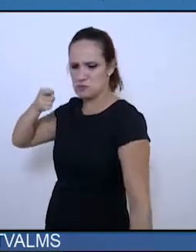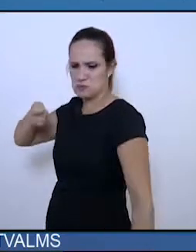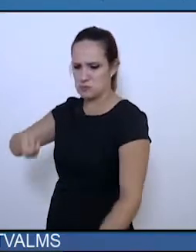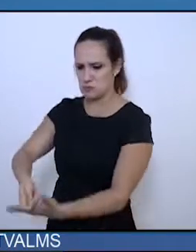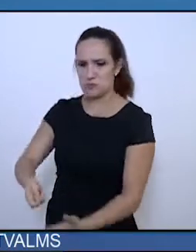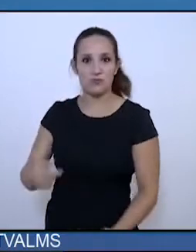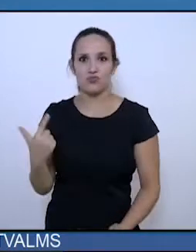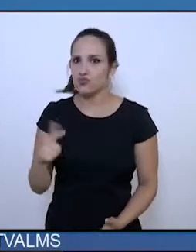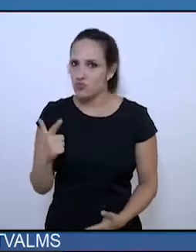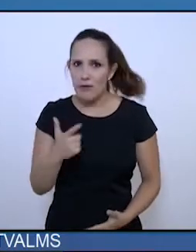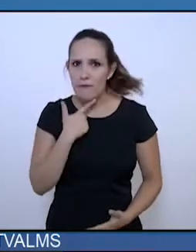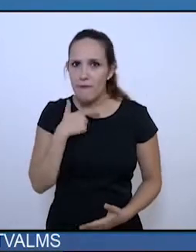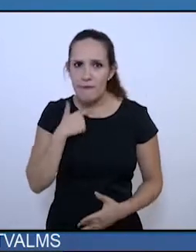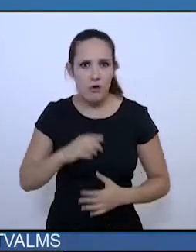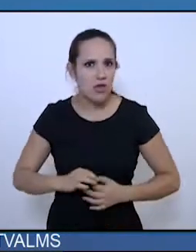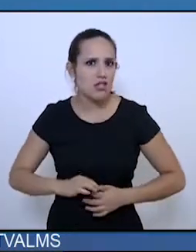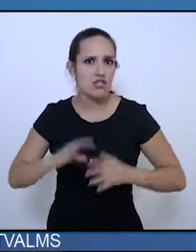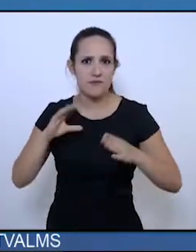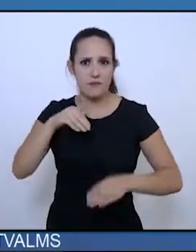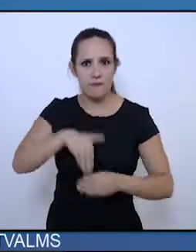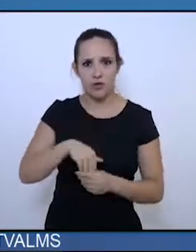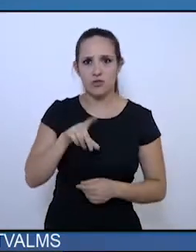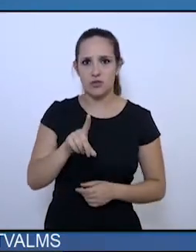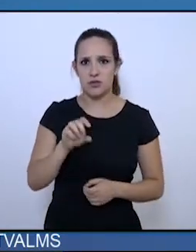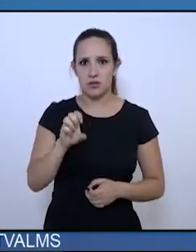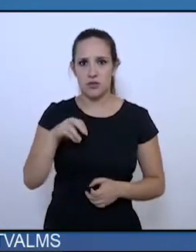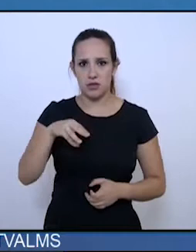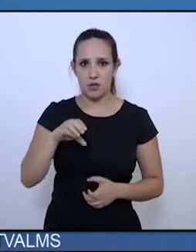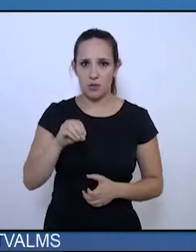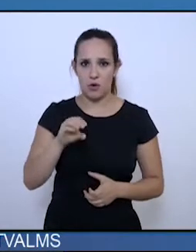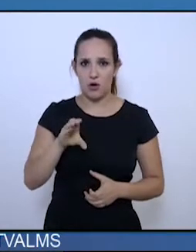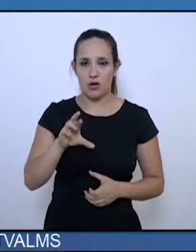recursos antidemocráticos por um governo